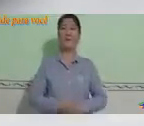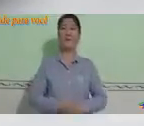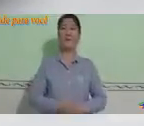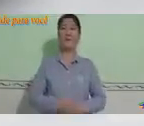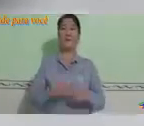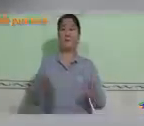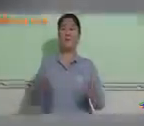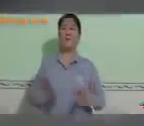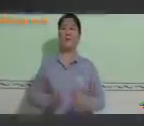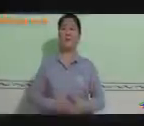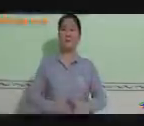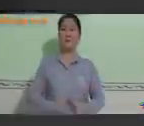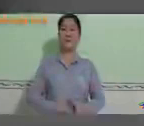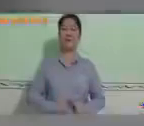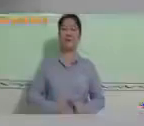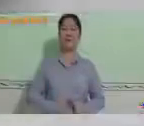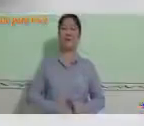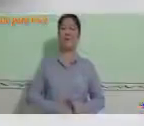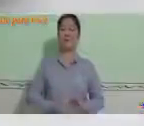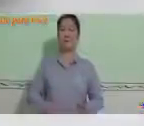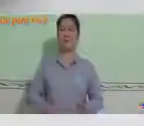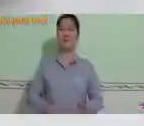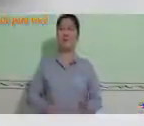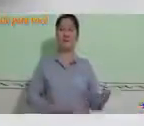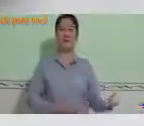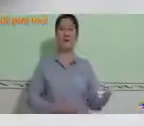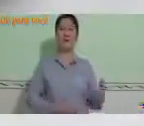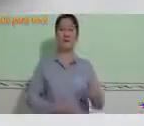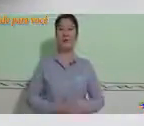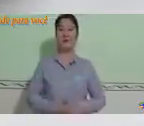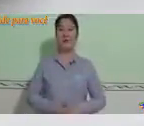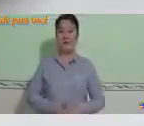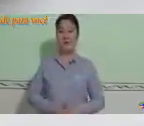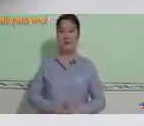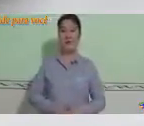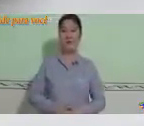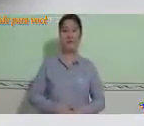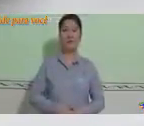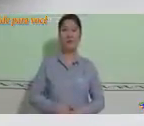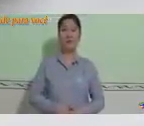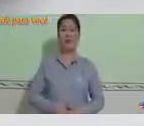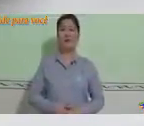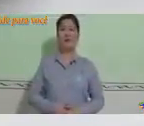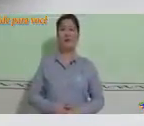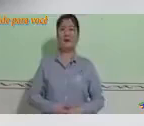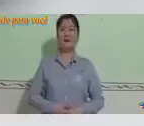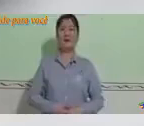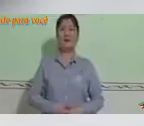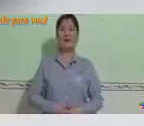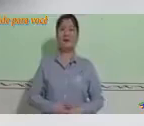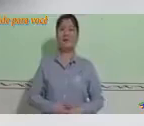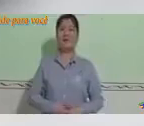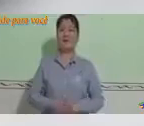Tendinite pata de ganso é uma doença que atinge, mais comumente, mulheres que estão acima do peso e pessoas que